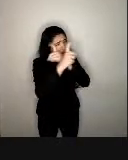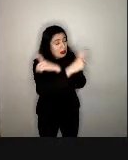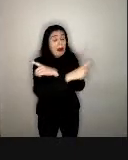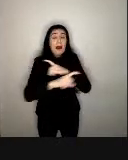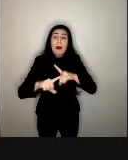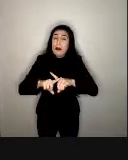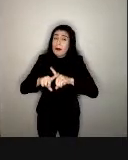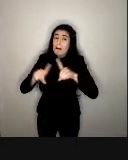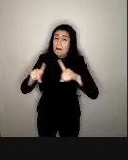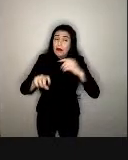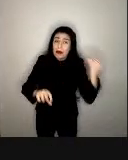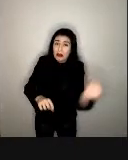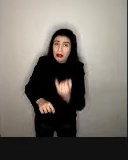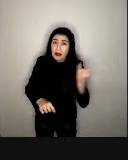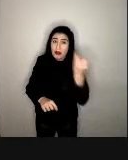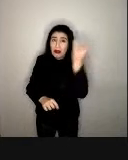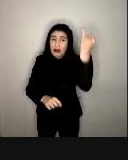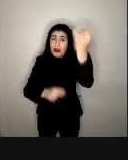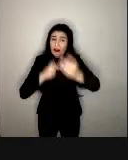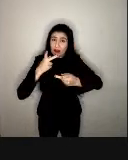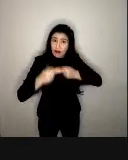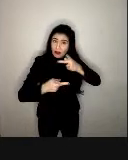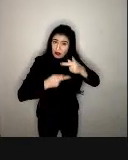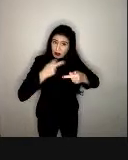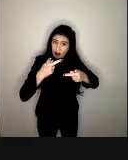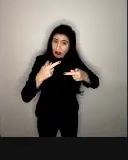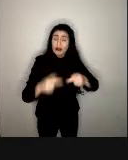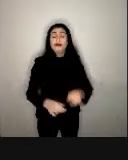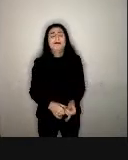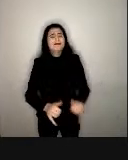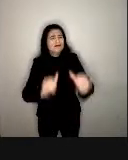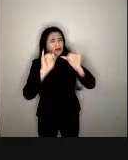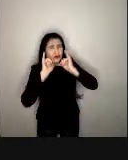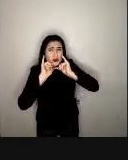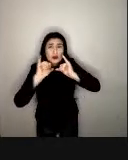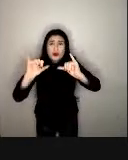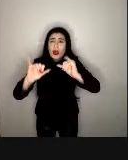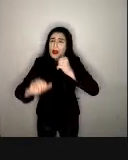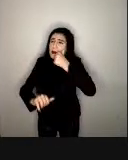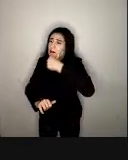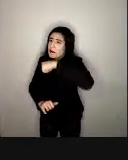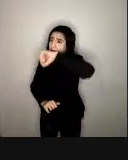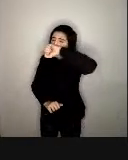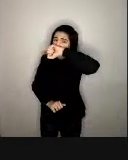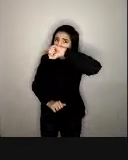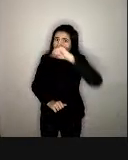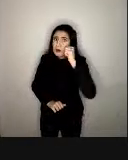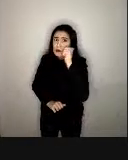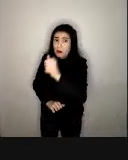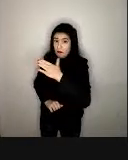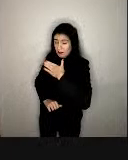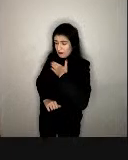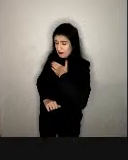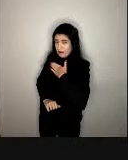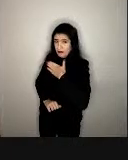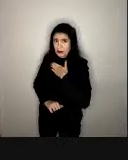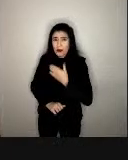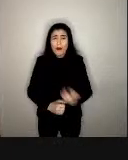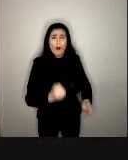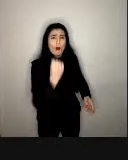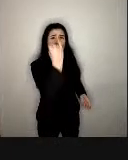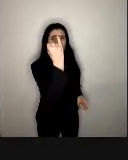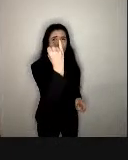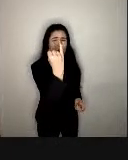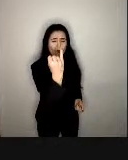de reforçar foi quando a gente teve que dar notícia para minha mãe, que estava magrelinha, como vocês veem aqui em cima, fazendo as